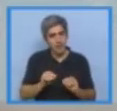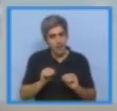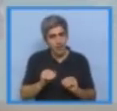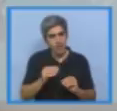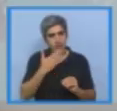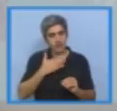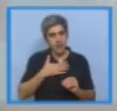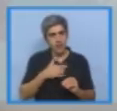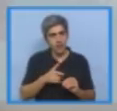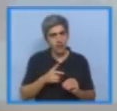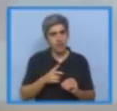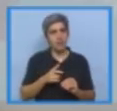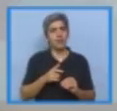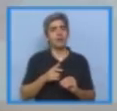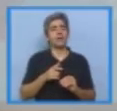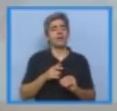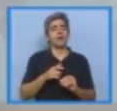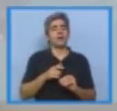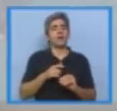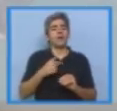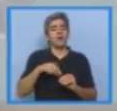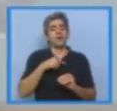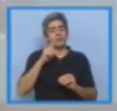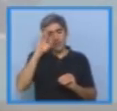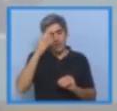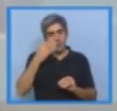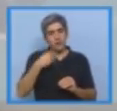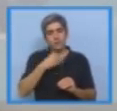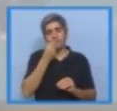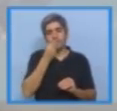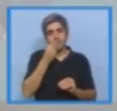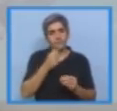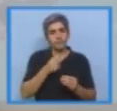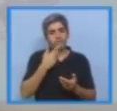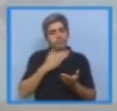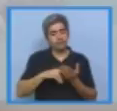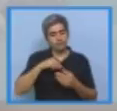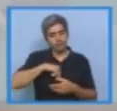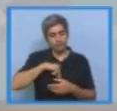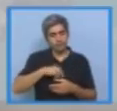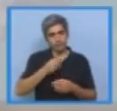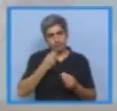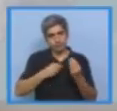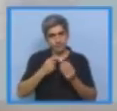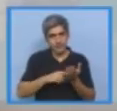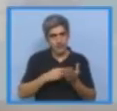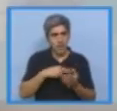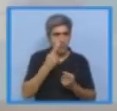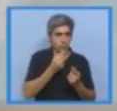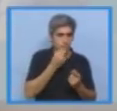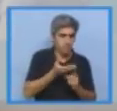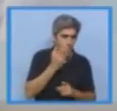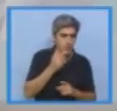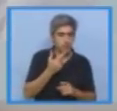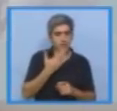nos dá. E nós sabemos que mesmo naquilo que é o nosso alimento biológico, que há alimentos que alimentam mais do que outros,